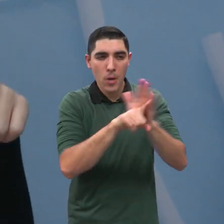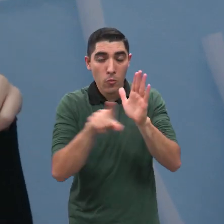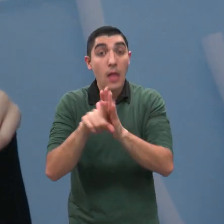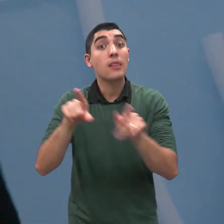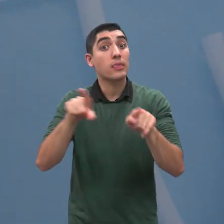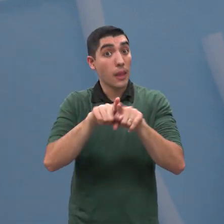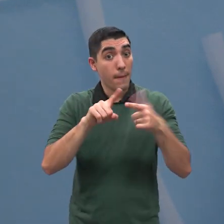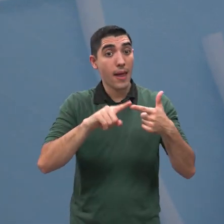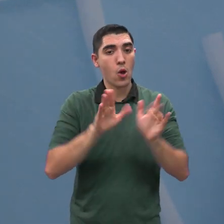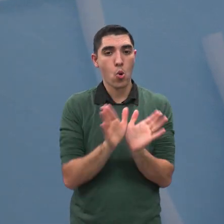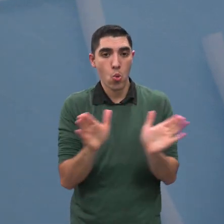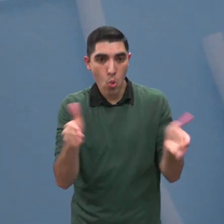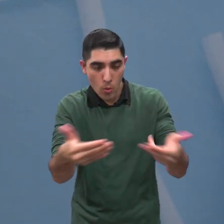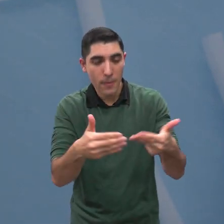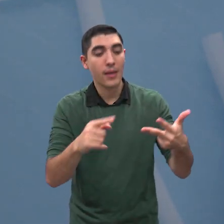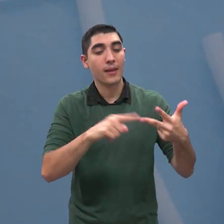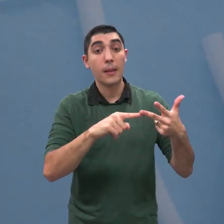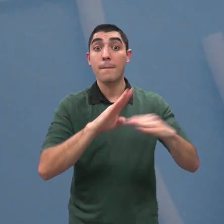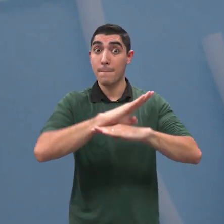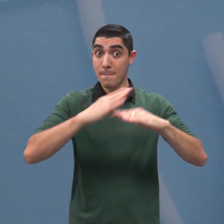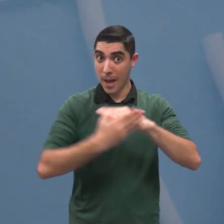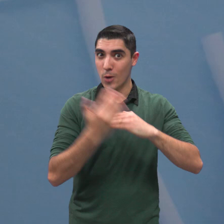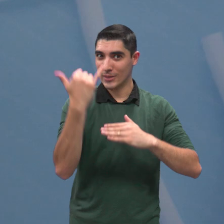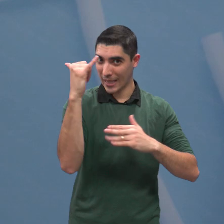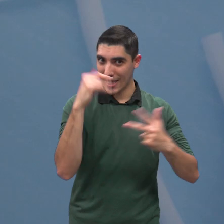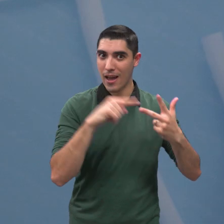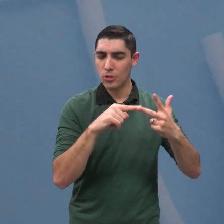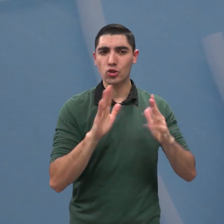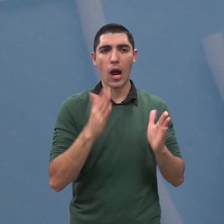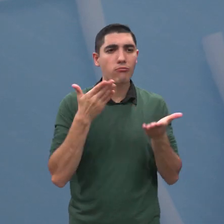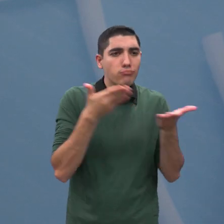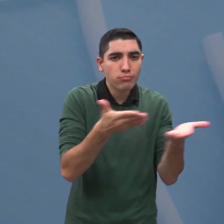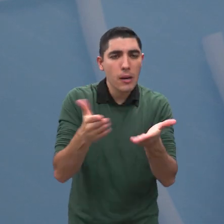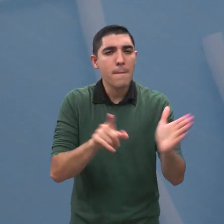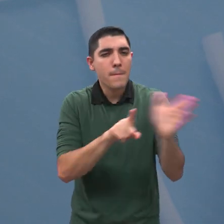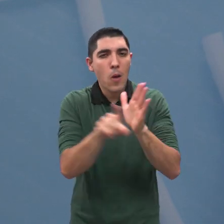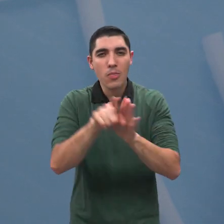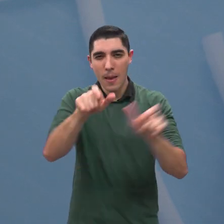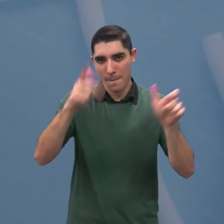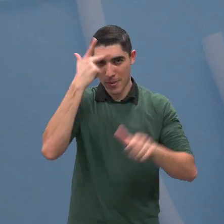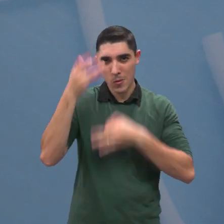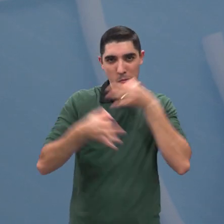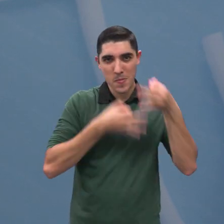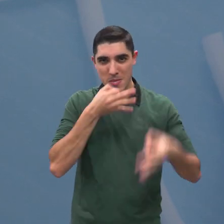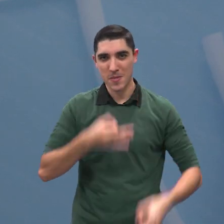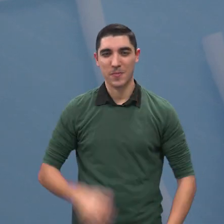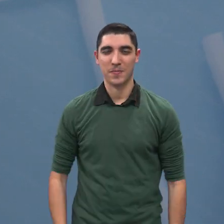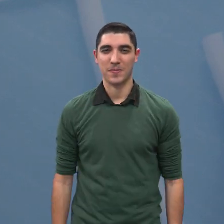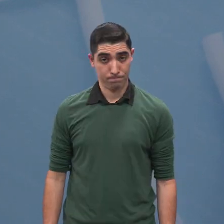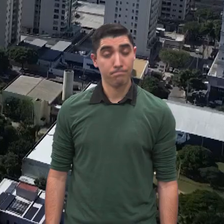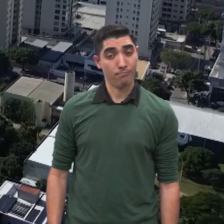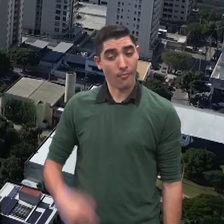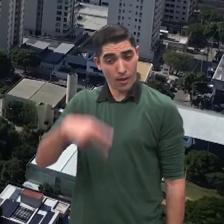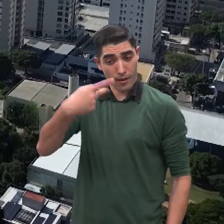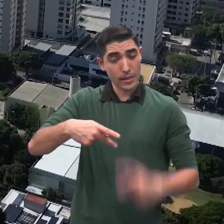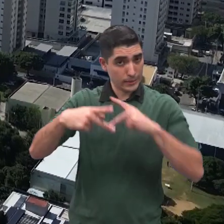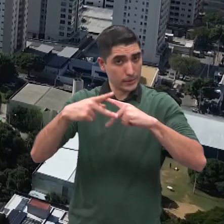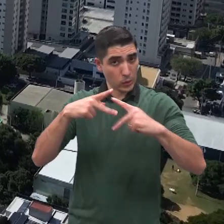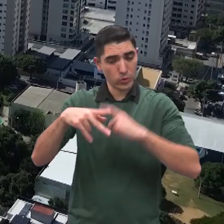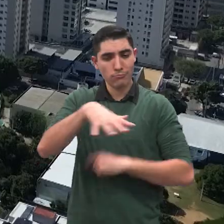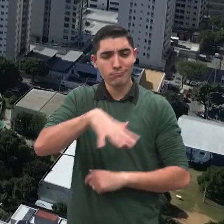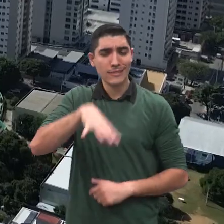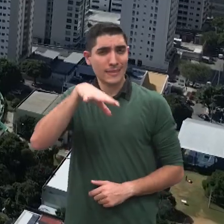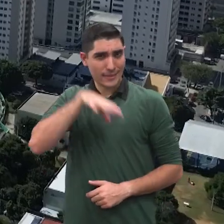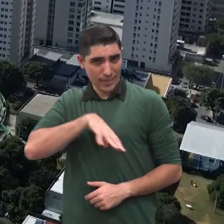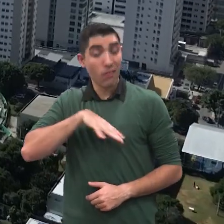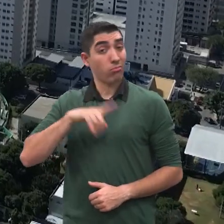um bairro, como eu disse, Santana, para mostrar essas realidades distintas para a gente. No coração